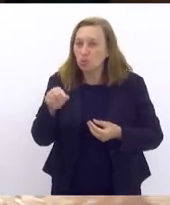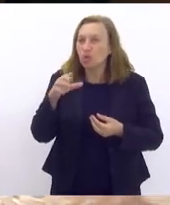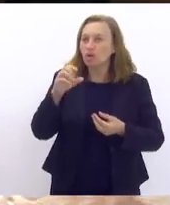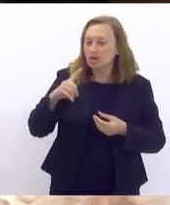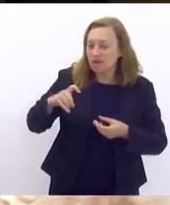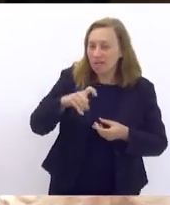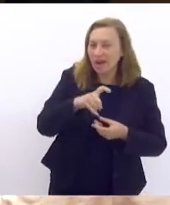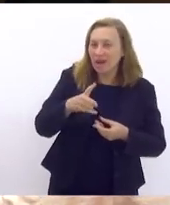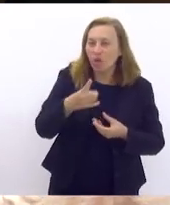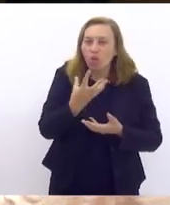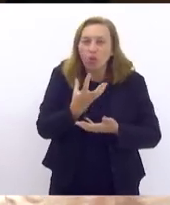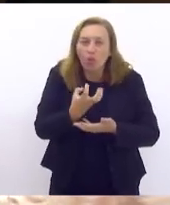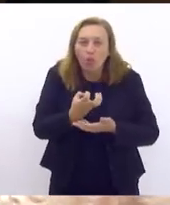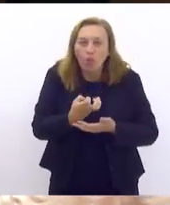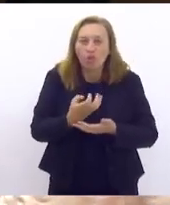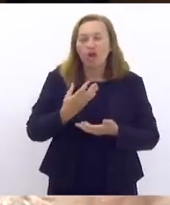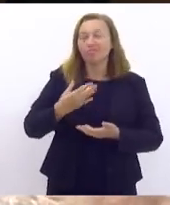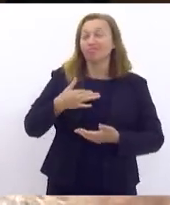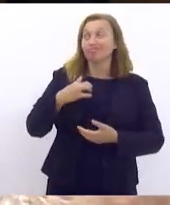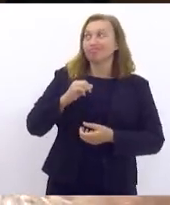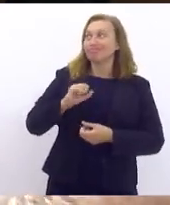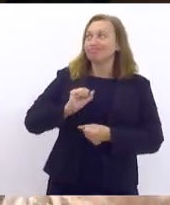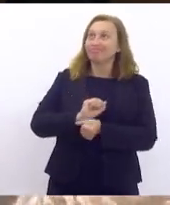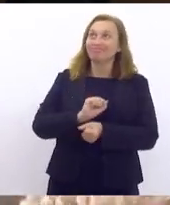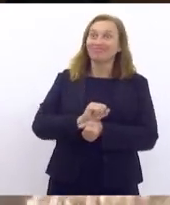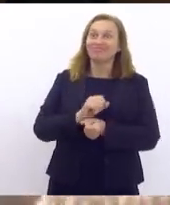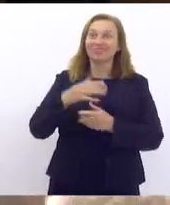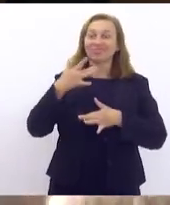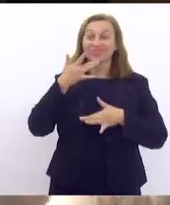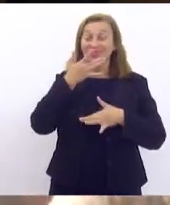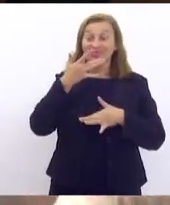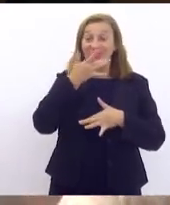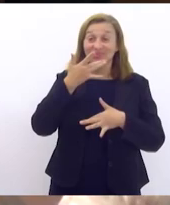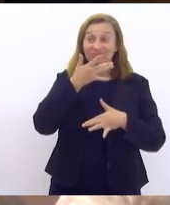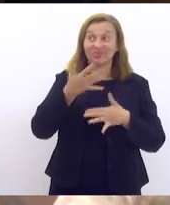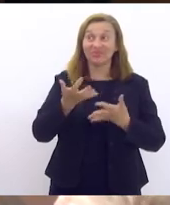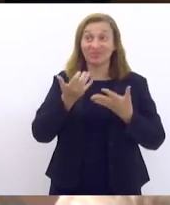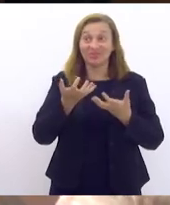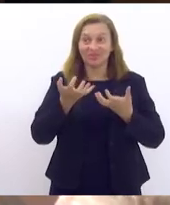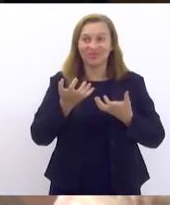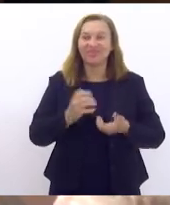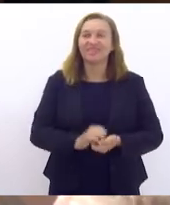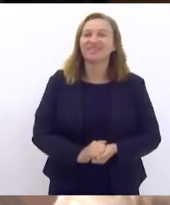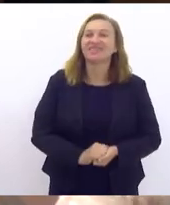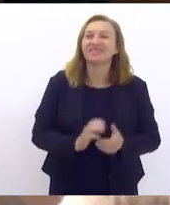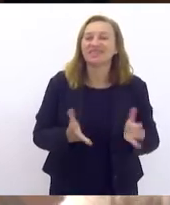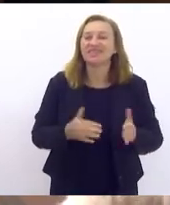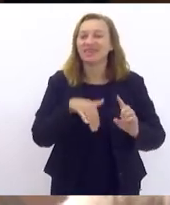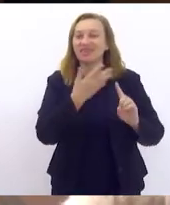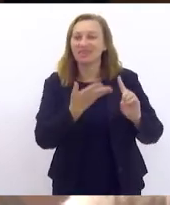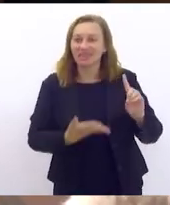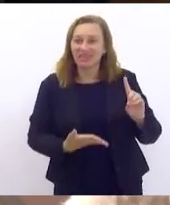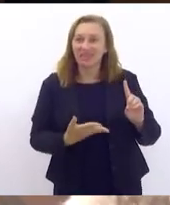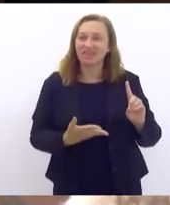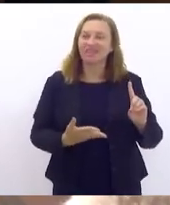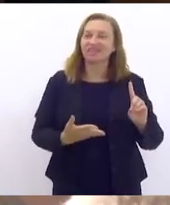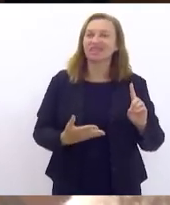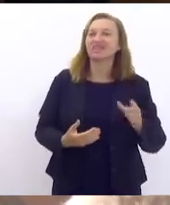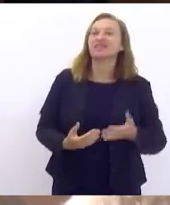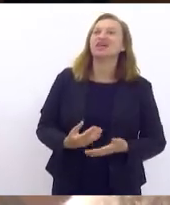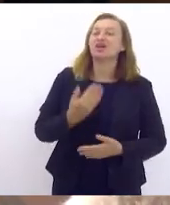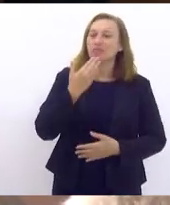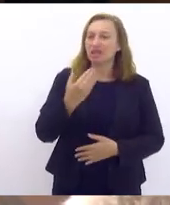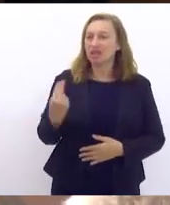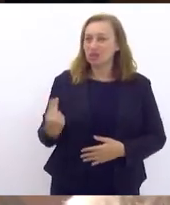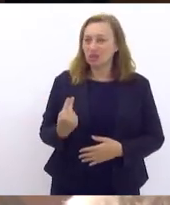vinagrete. Estou esperando, já estou aqui saudosa, mas eu quero hoje, então, homenagear a nossa autora, dizer que pedi